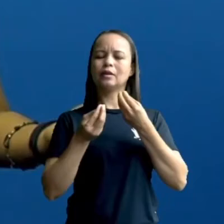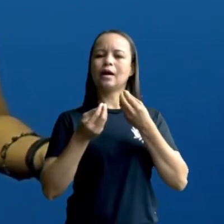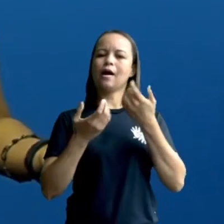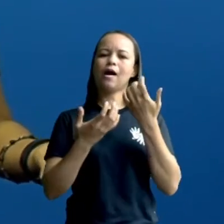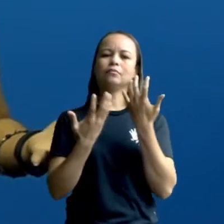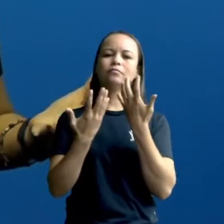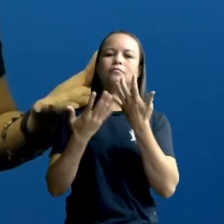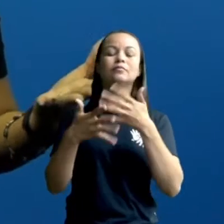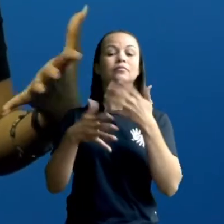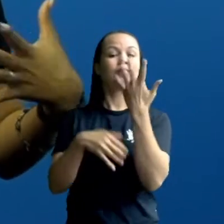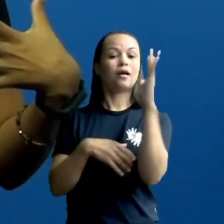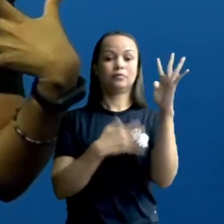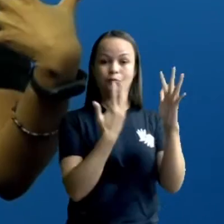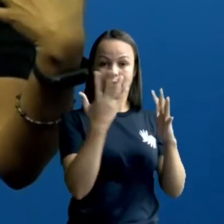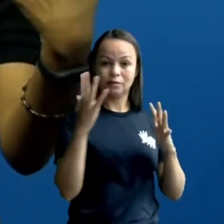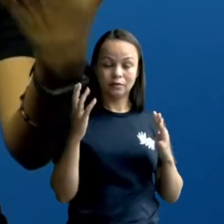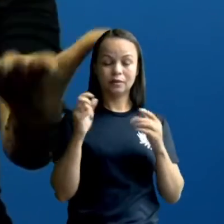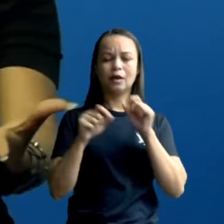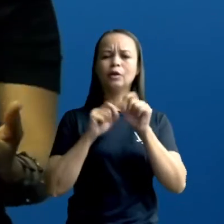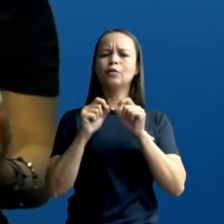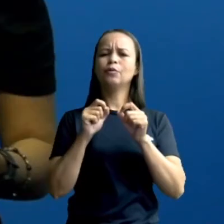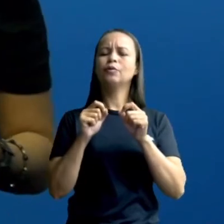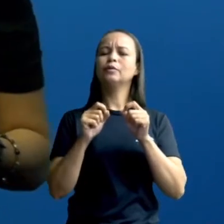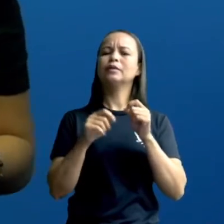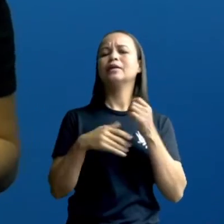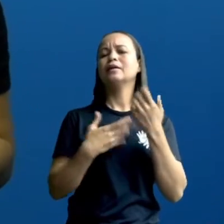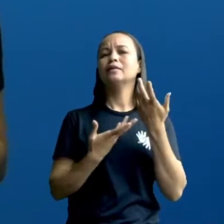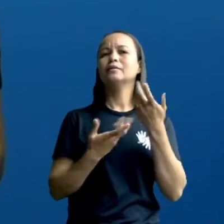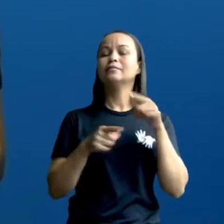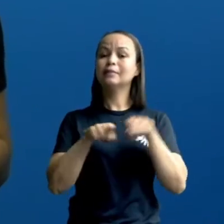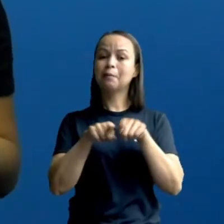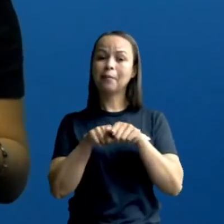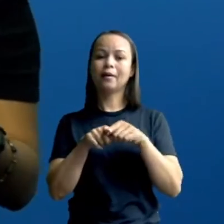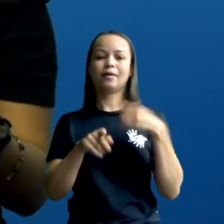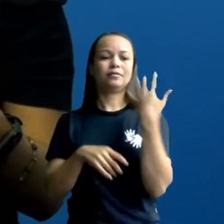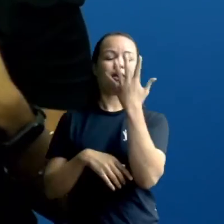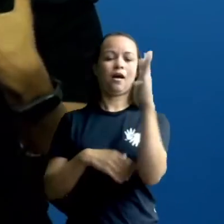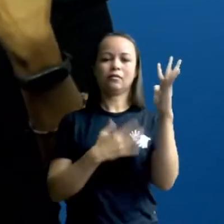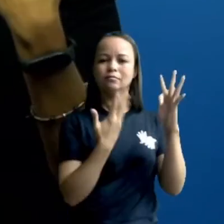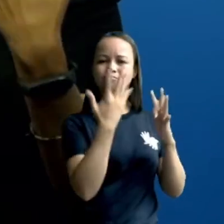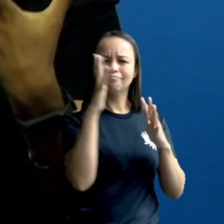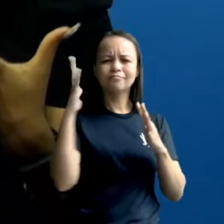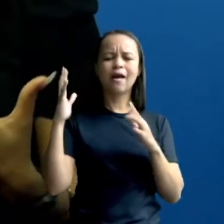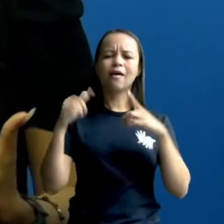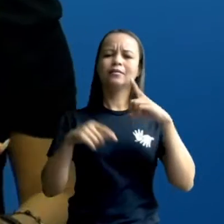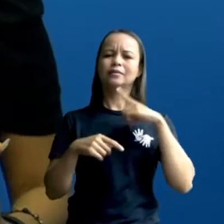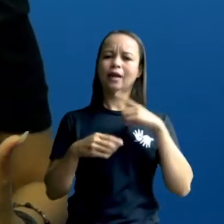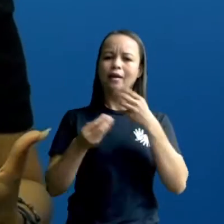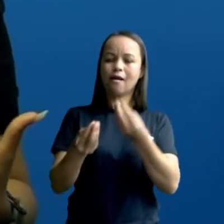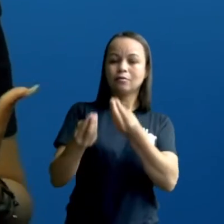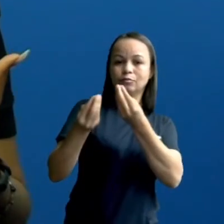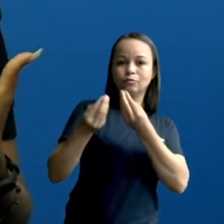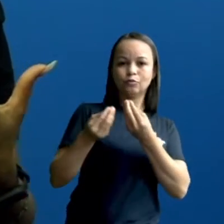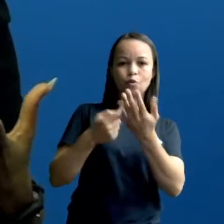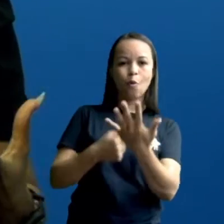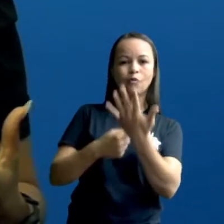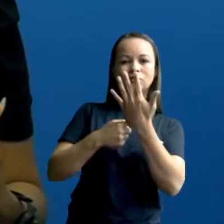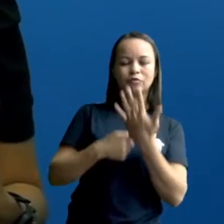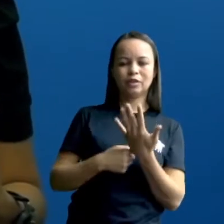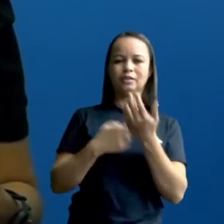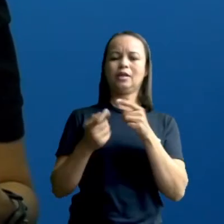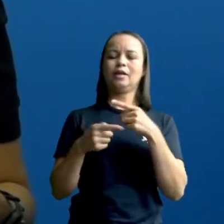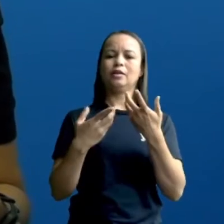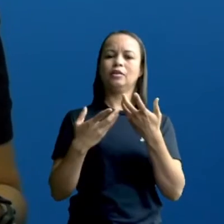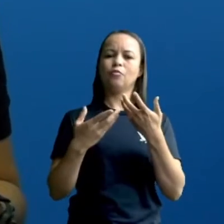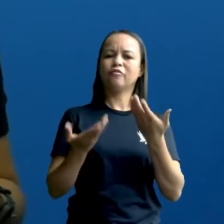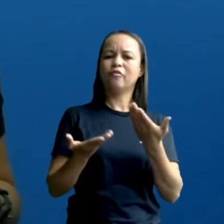e também evidenciar o que a natureza tem para nos oferecer e como a gente pode retribuir de forma amigável com